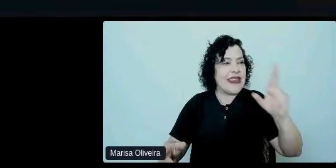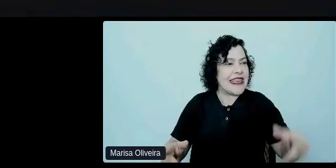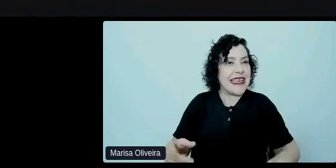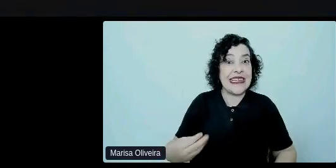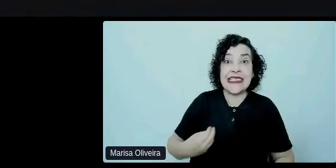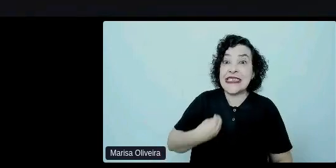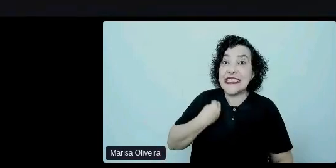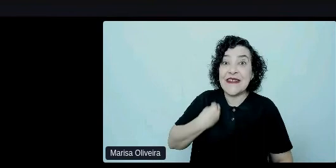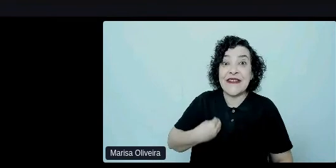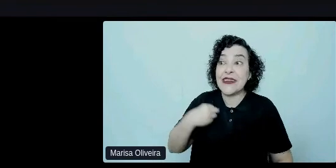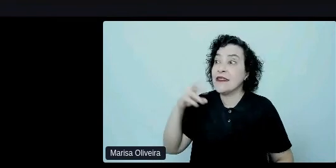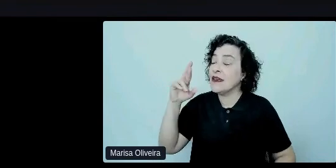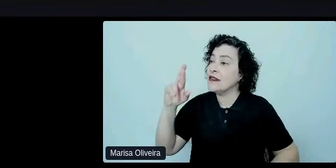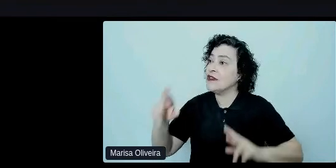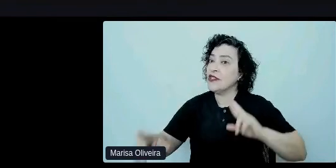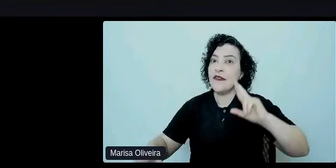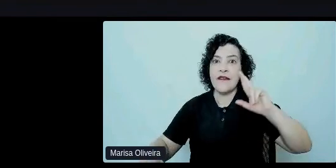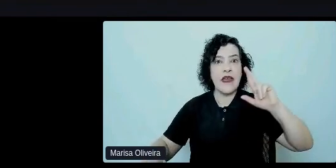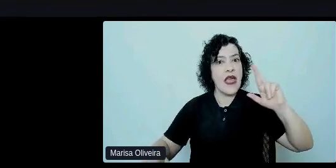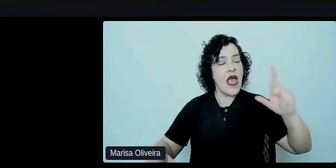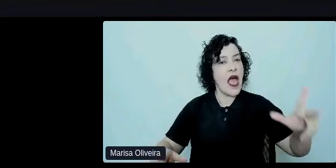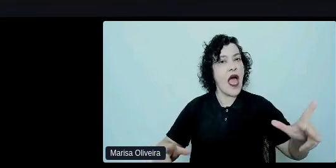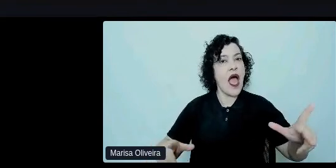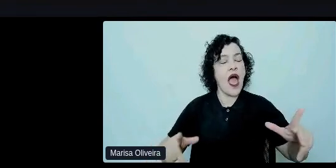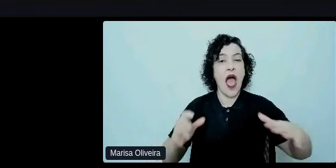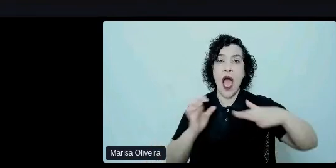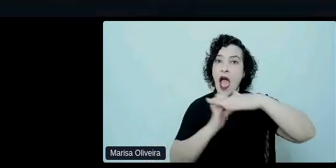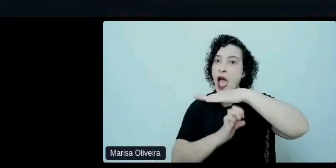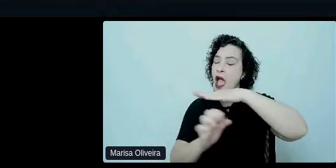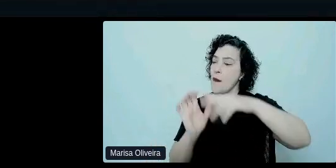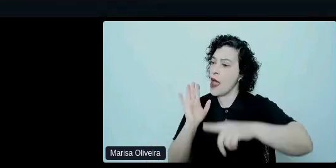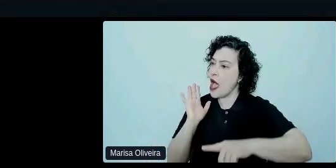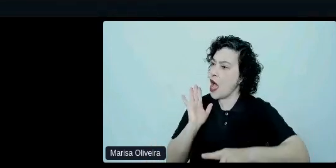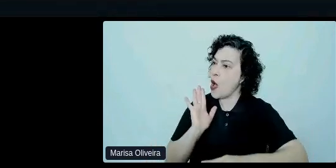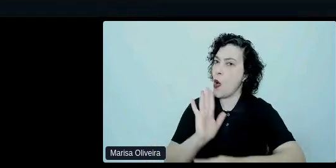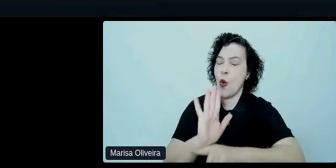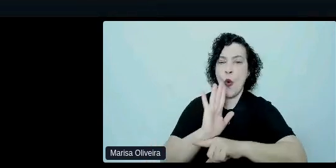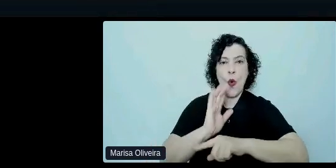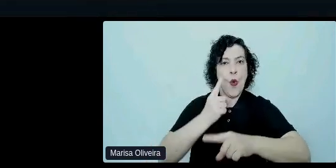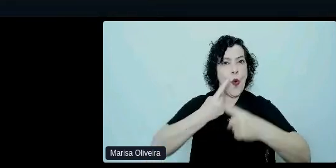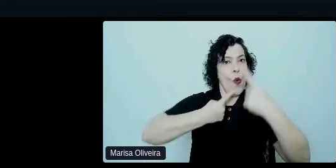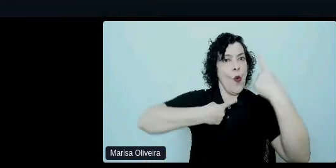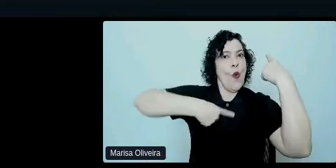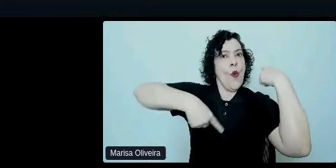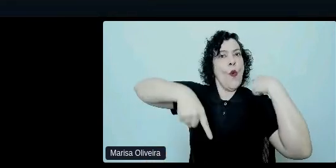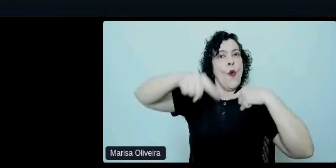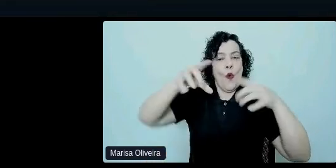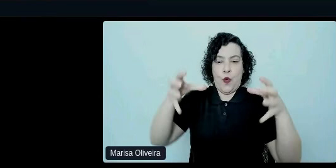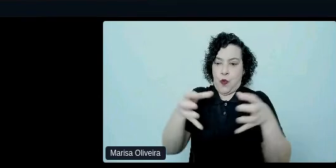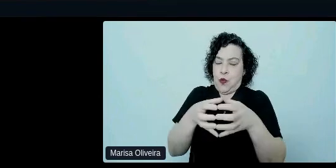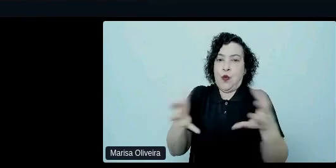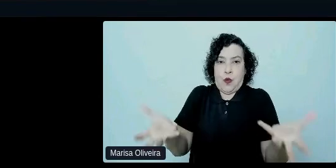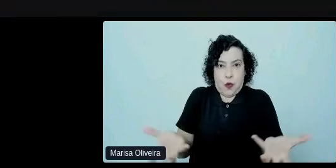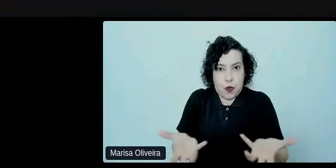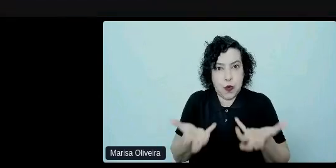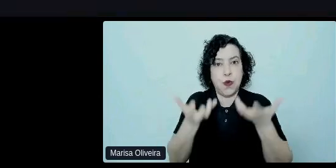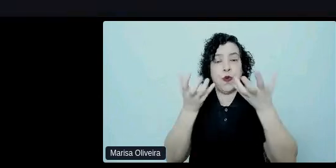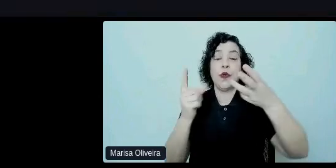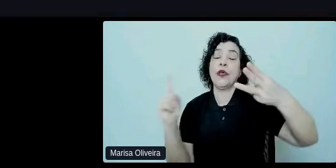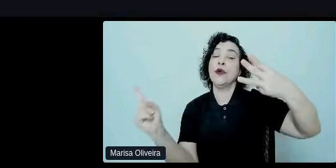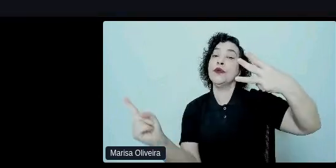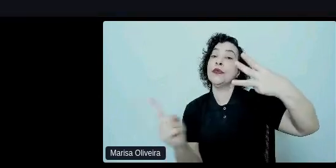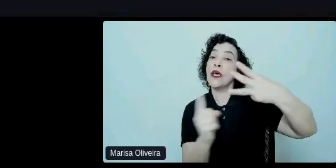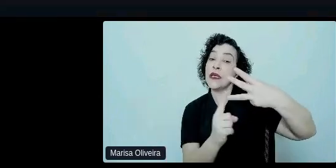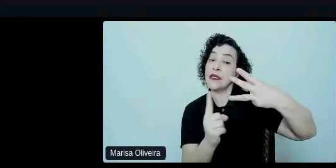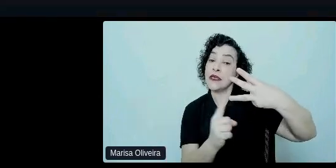aumenta muito o capital intelectual da sua empresa, do seu time, enfim. O terceiro ponto são